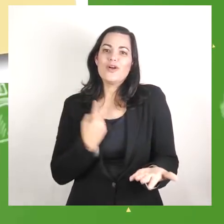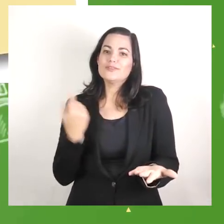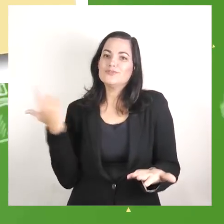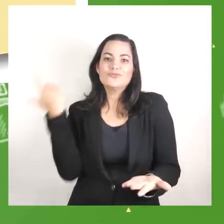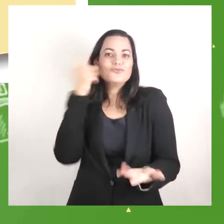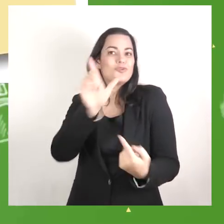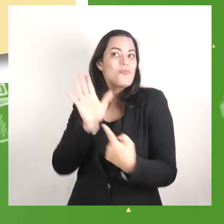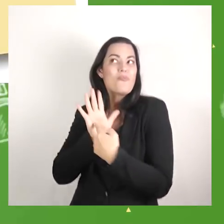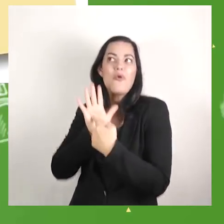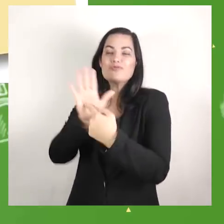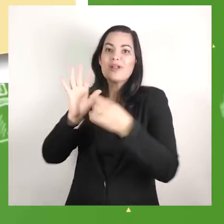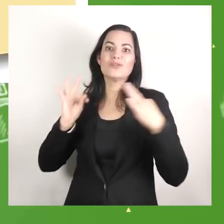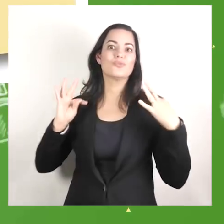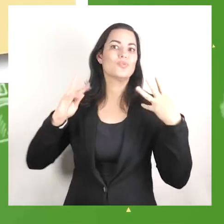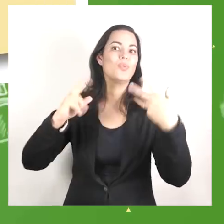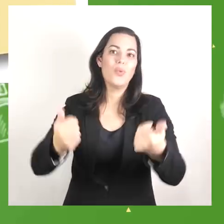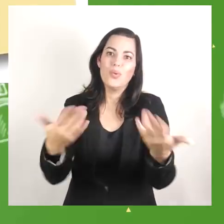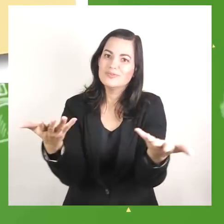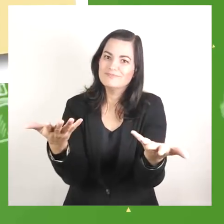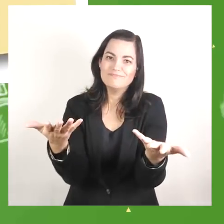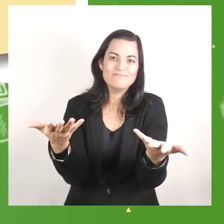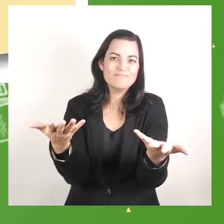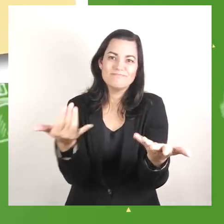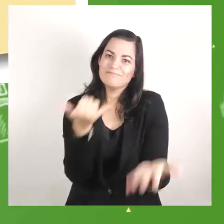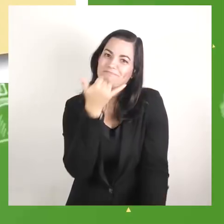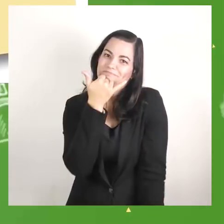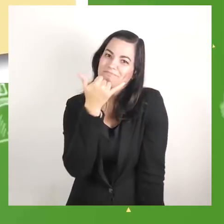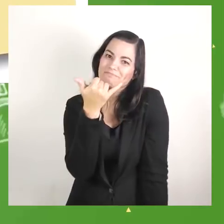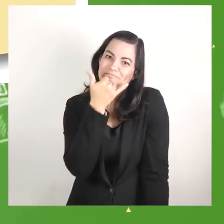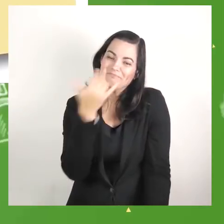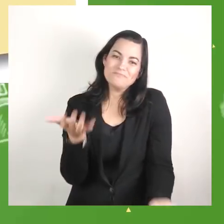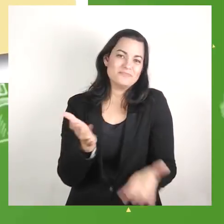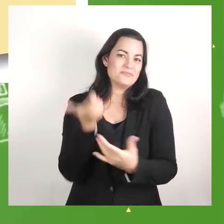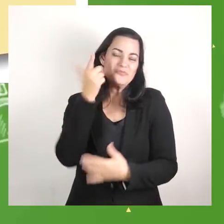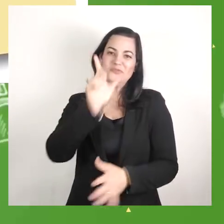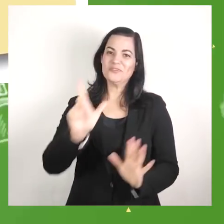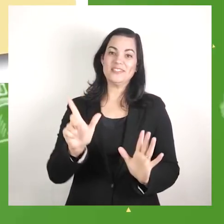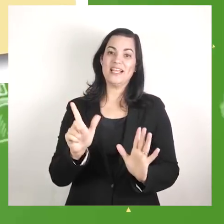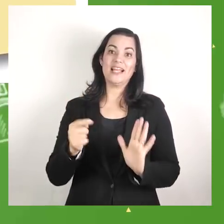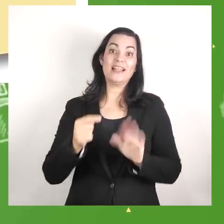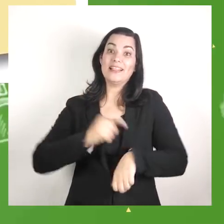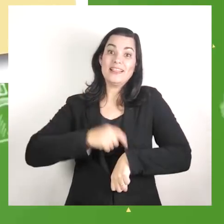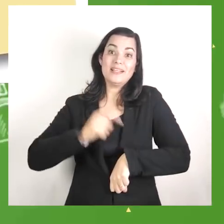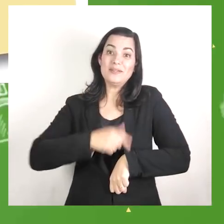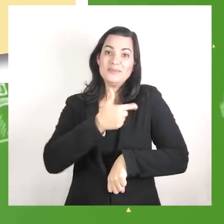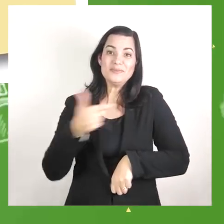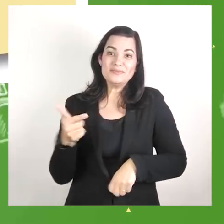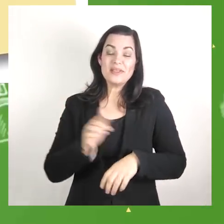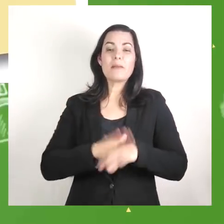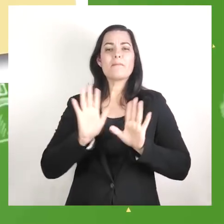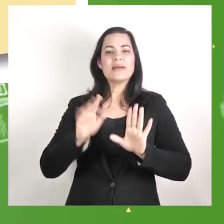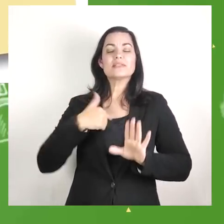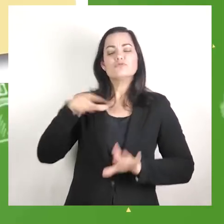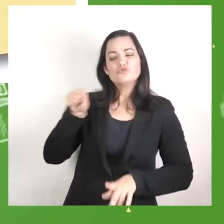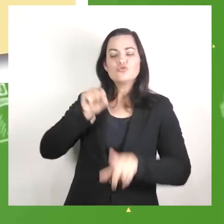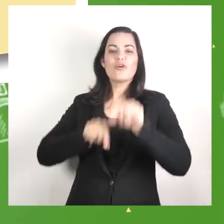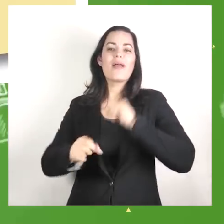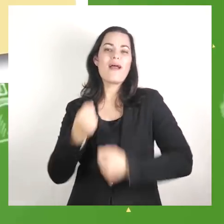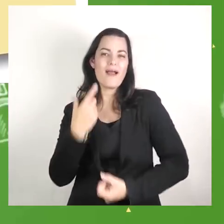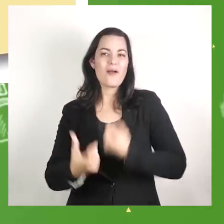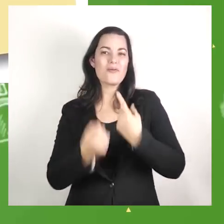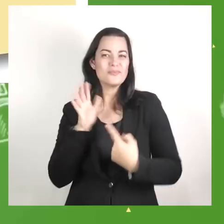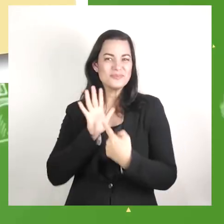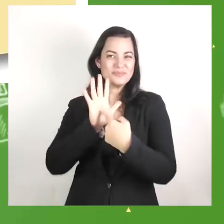dá para a Pro escolher todas e colocar todas aqui no nosso encontro, mas eu vou sempre escolher algumas aí